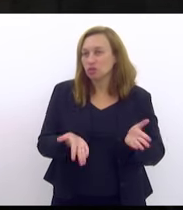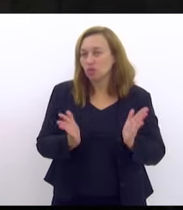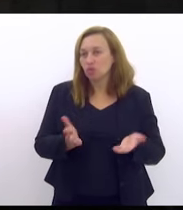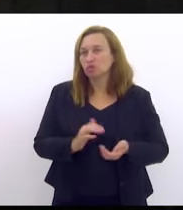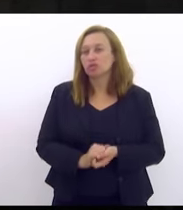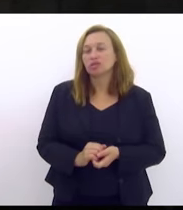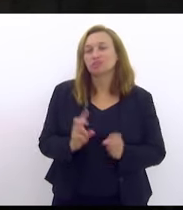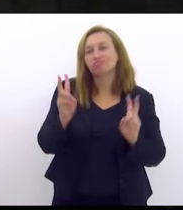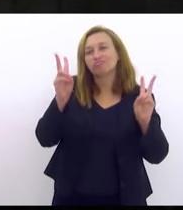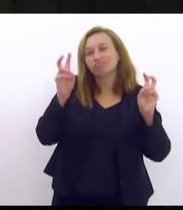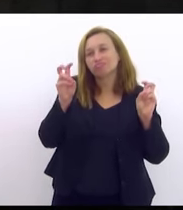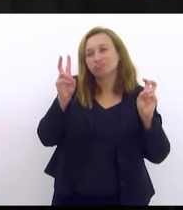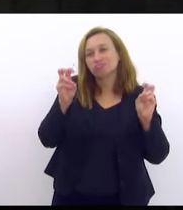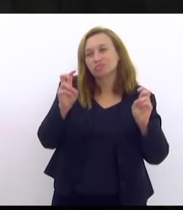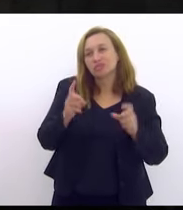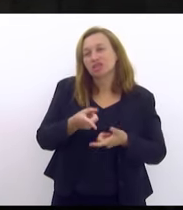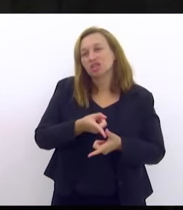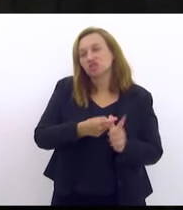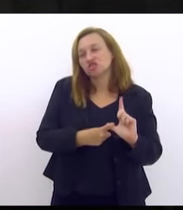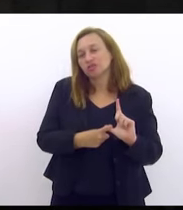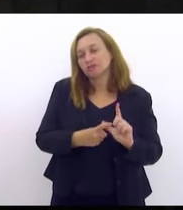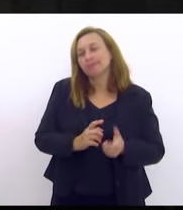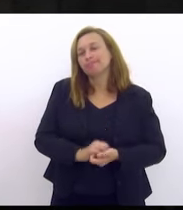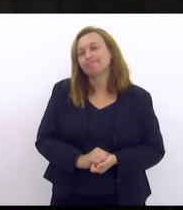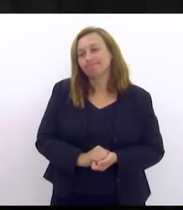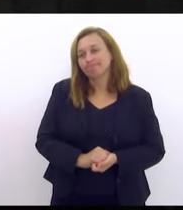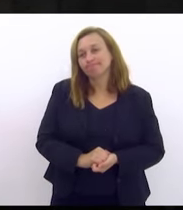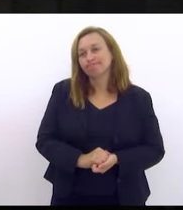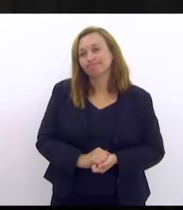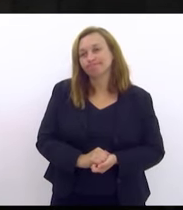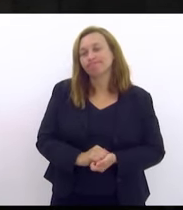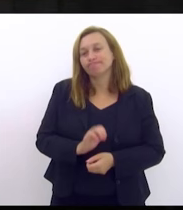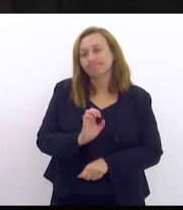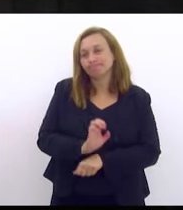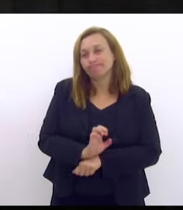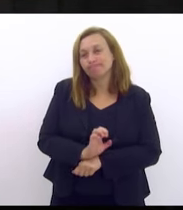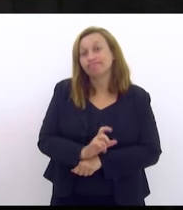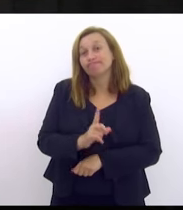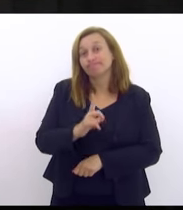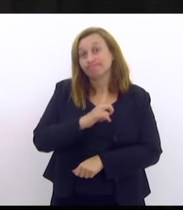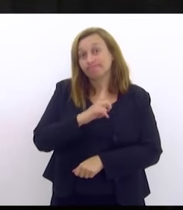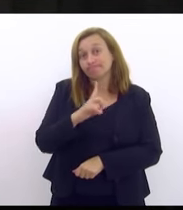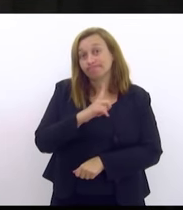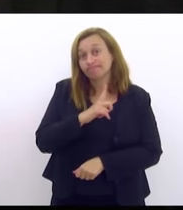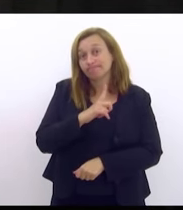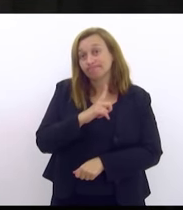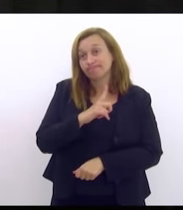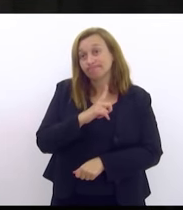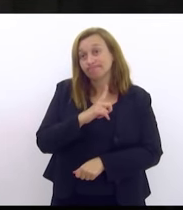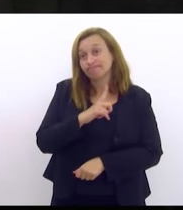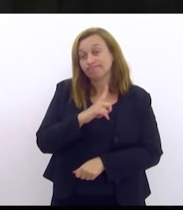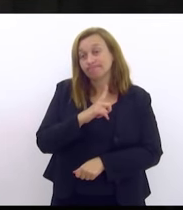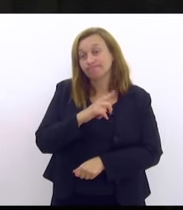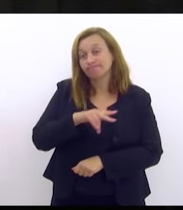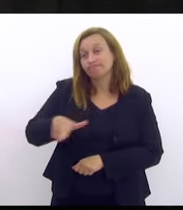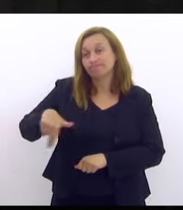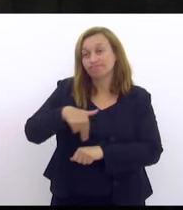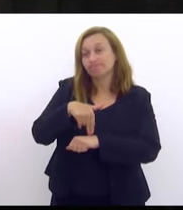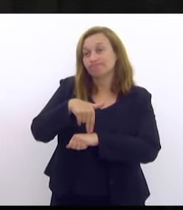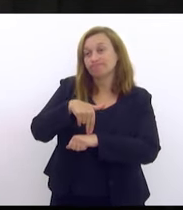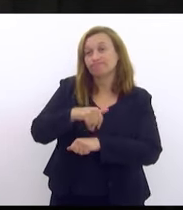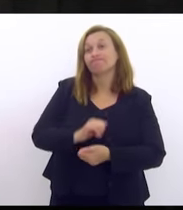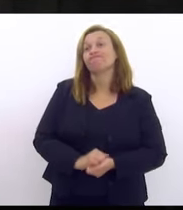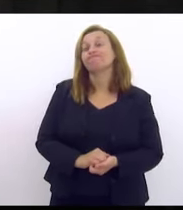ao tema da dívida que o Estado teria com a União.